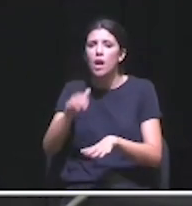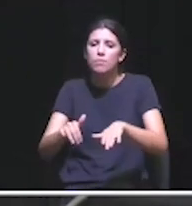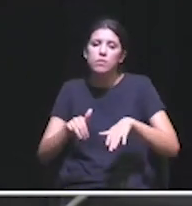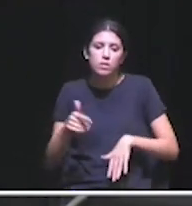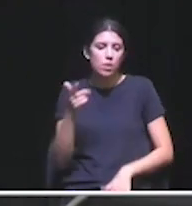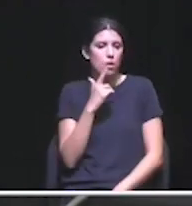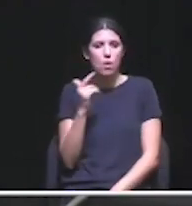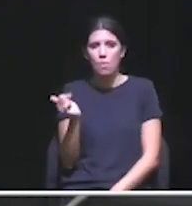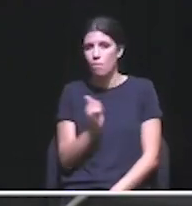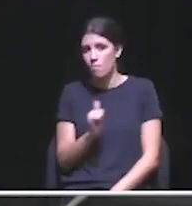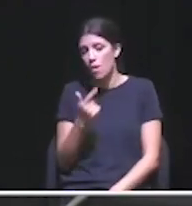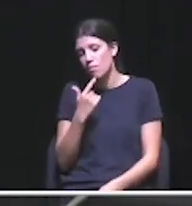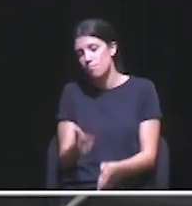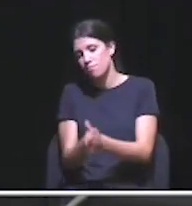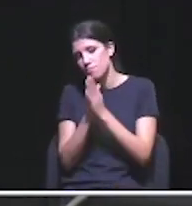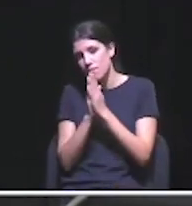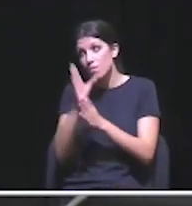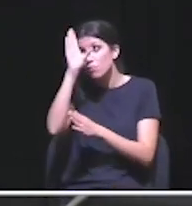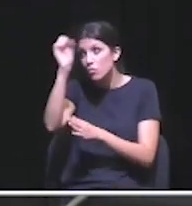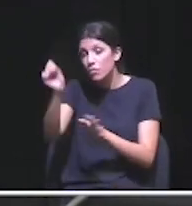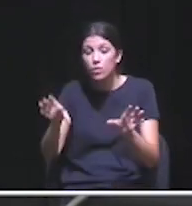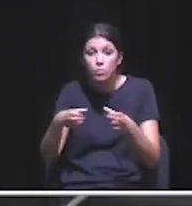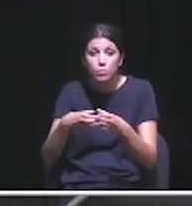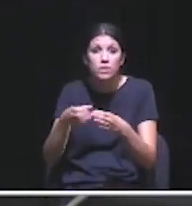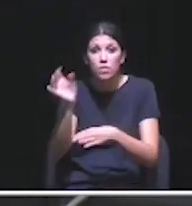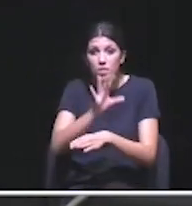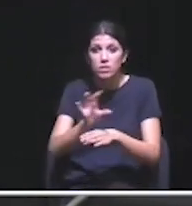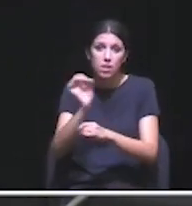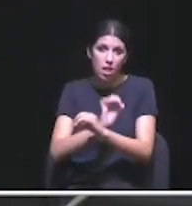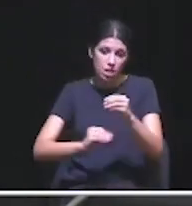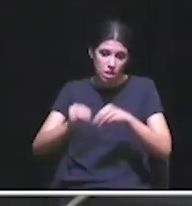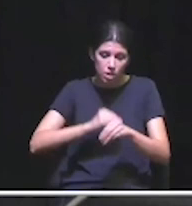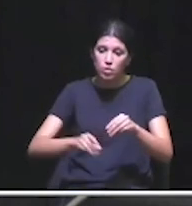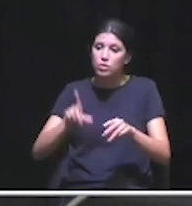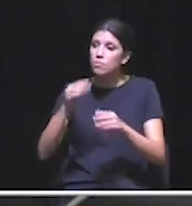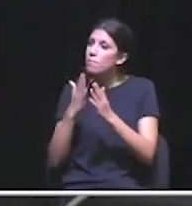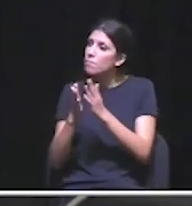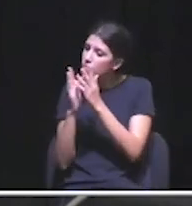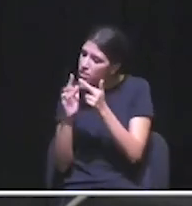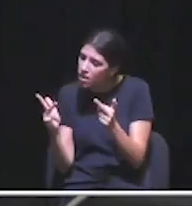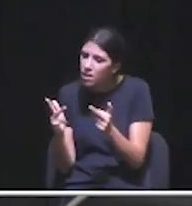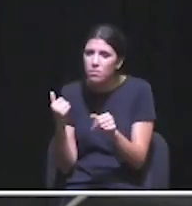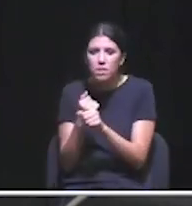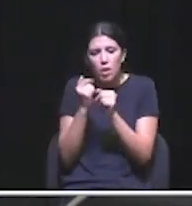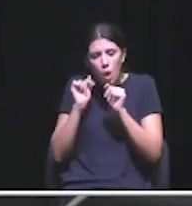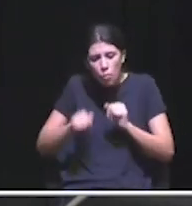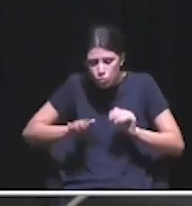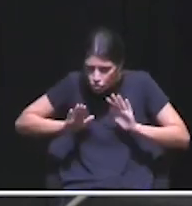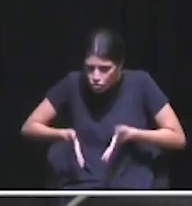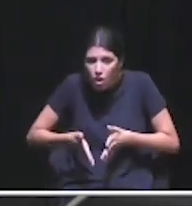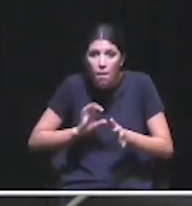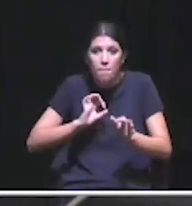2019. E por isso apelamos ao Governo, à Comissão Nacional de Eleições e também à Câmara Municipal de Lisboa que trabalhem já, desde já,